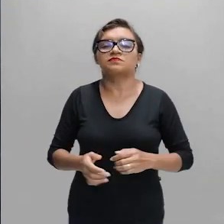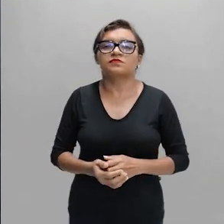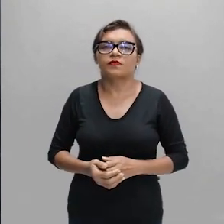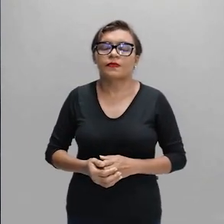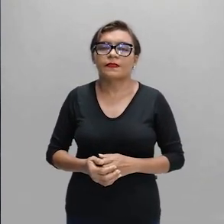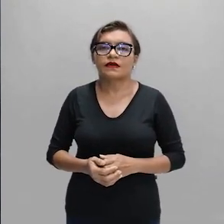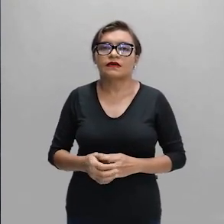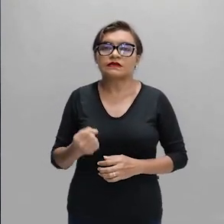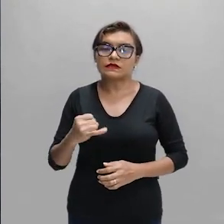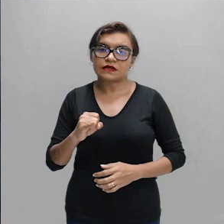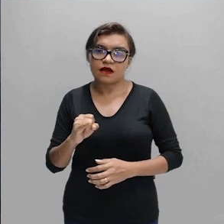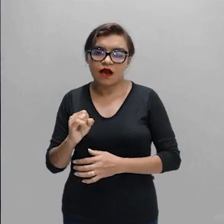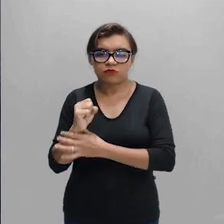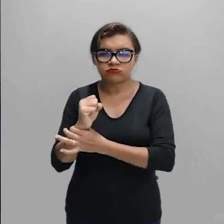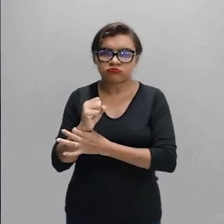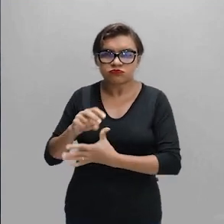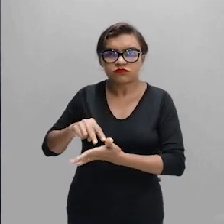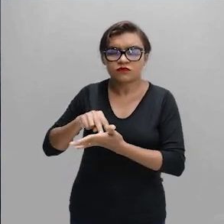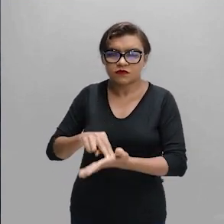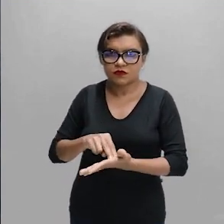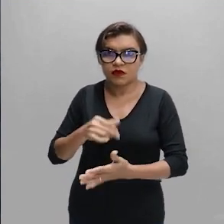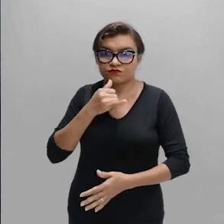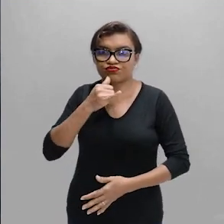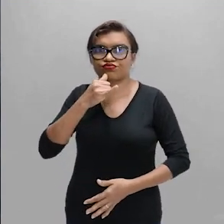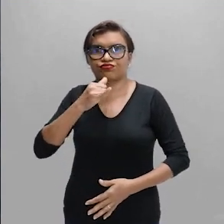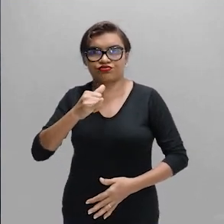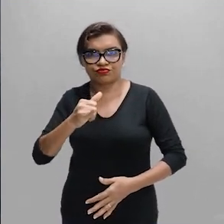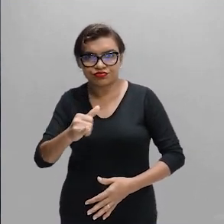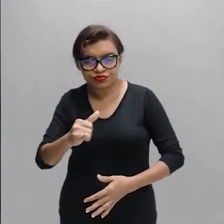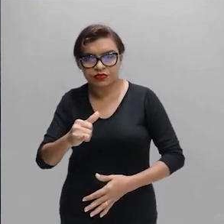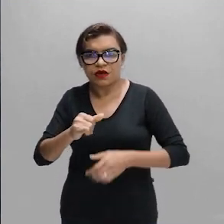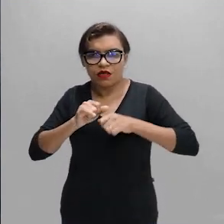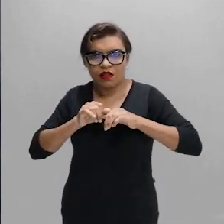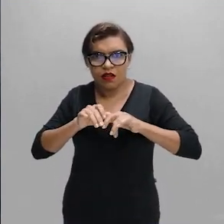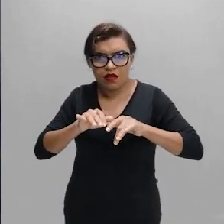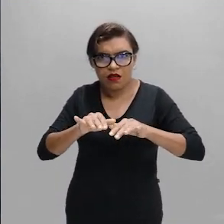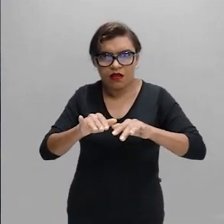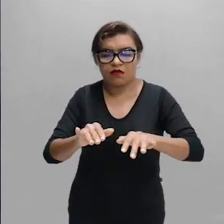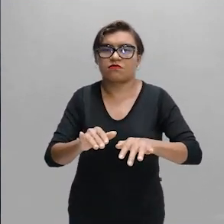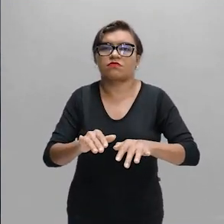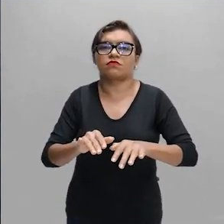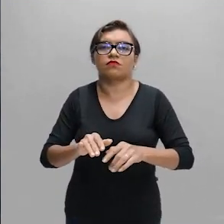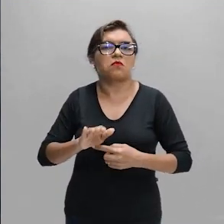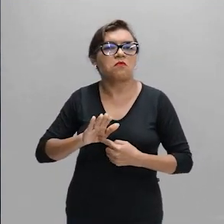a resistividade é muito pequena, o fluxo é muito grande. Certo? Ele não apresenta